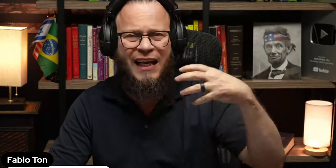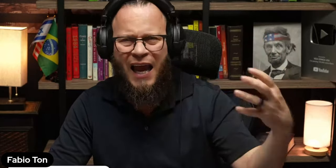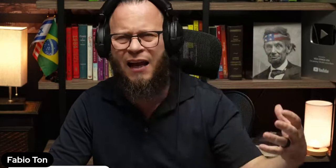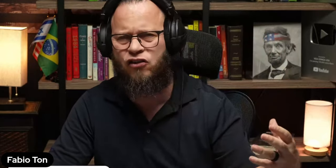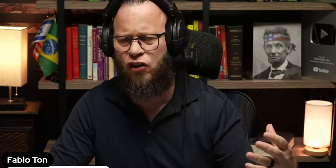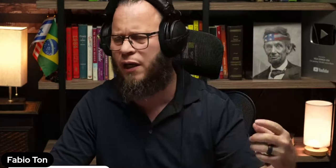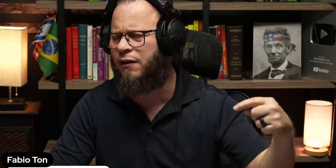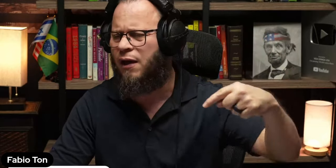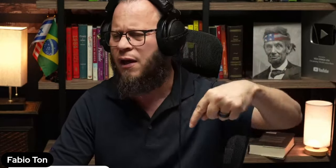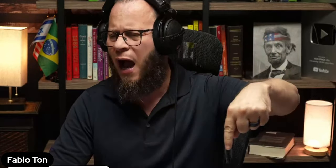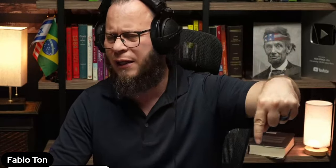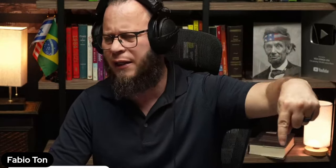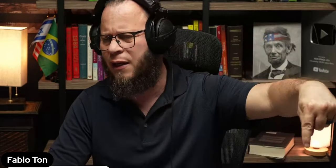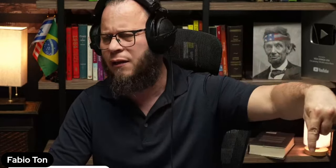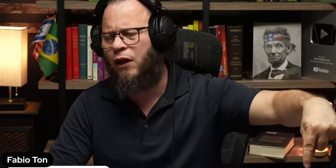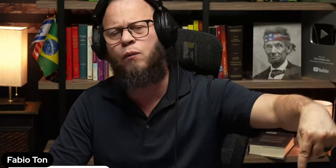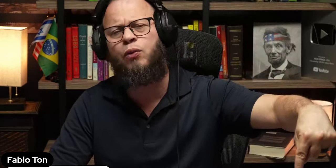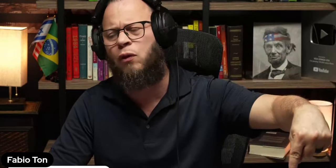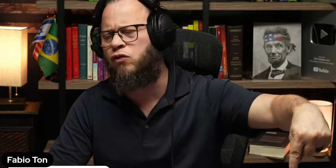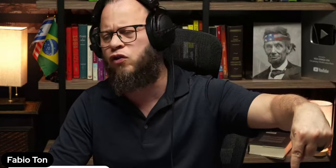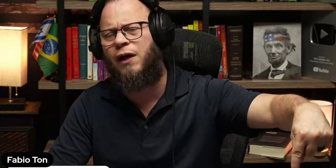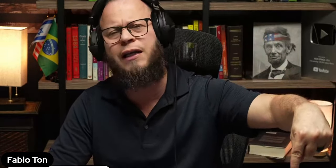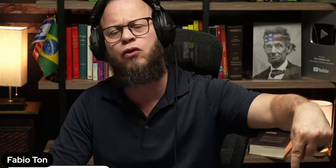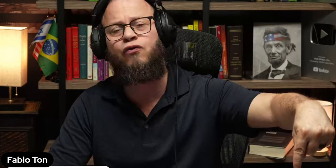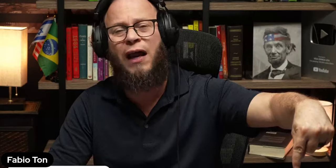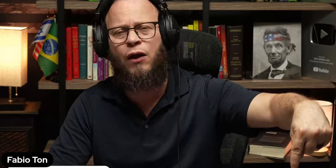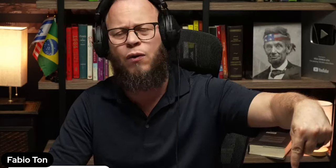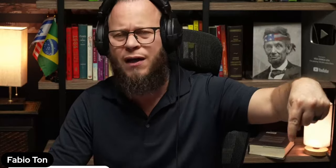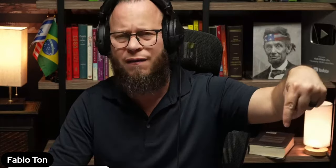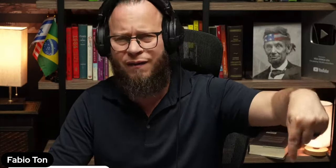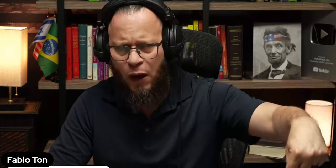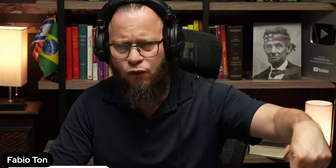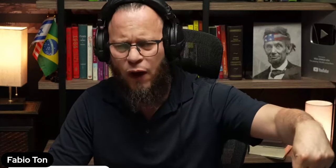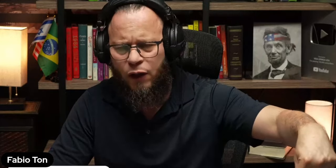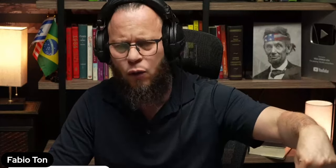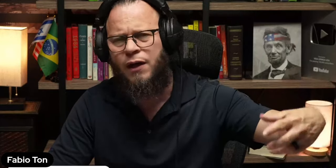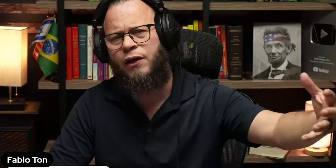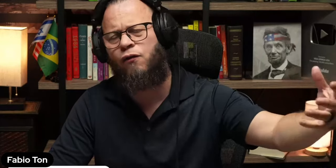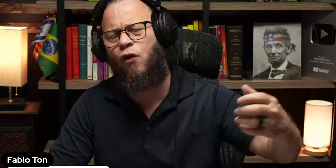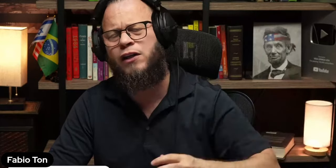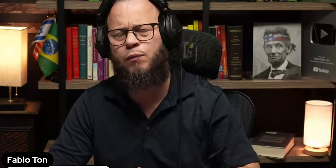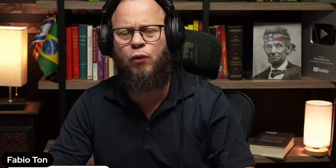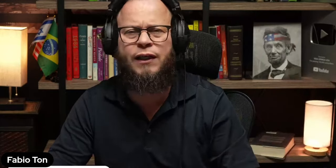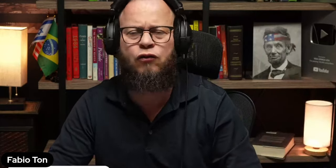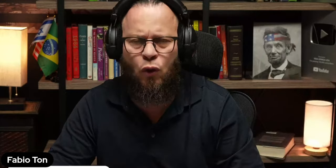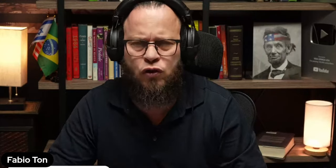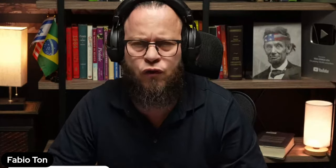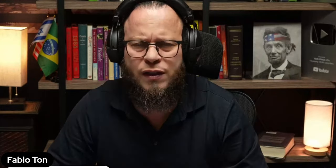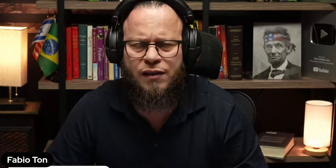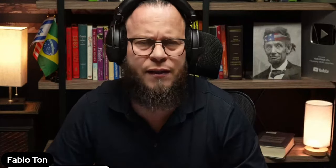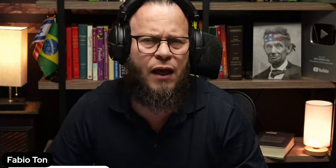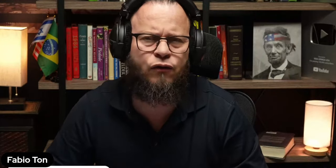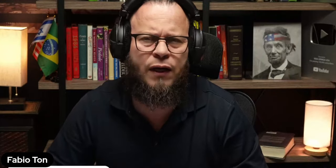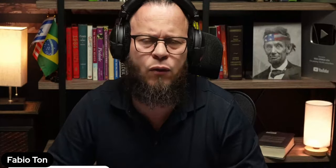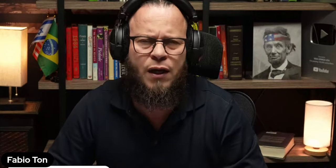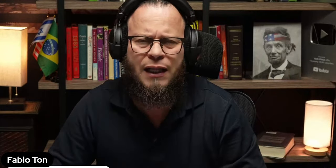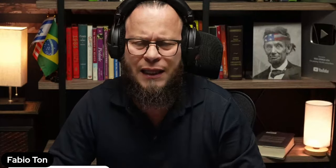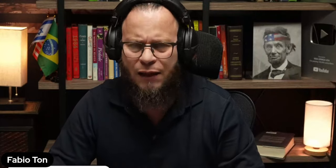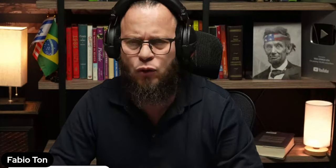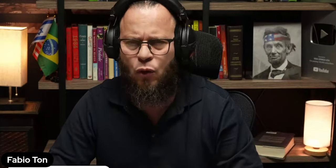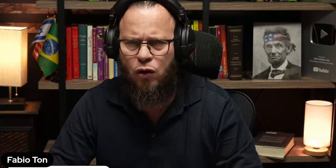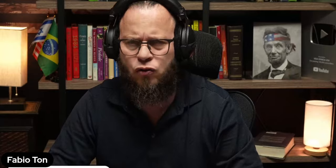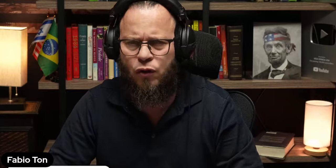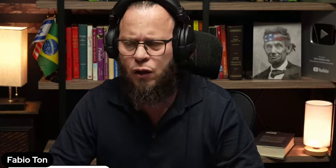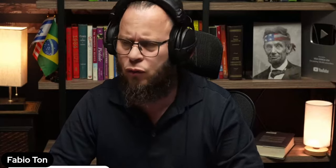que agrega à direita, aqui tem o um botãozinho ali do valeu. Dê um valeu que eu vou responder a todos vocês que deram valeu